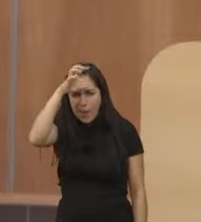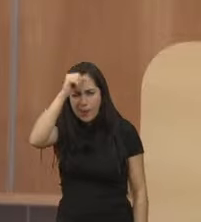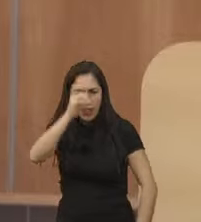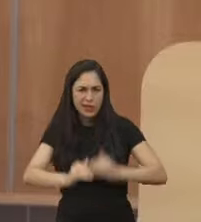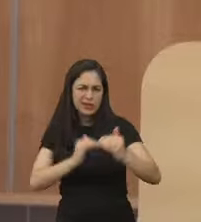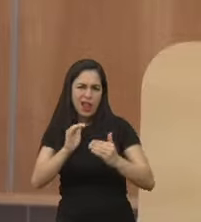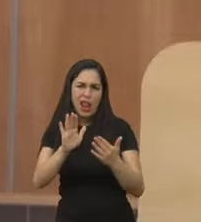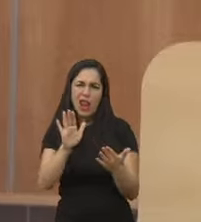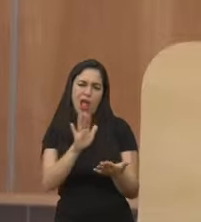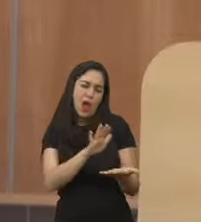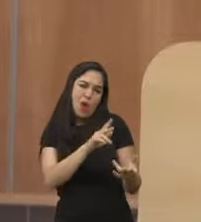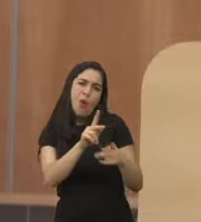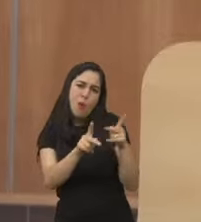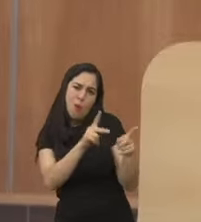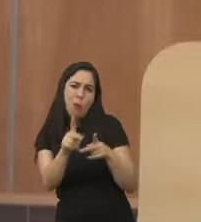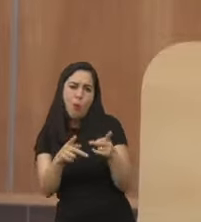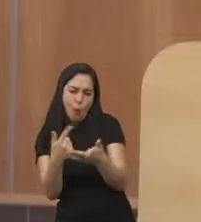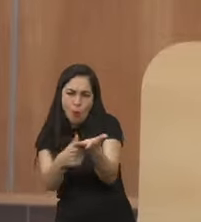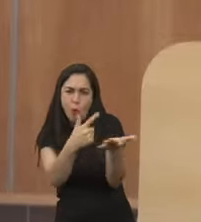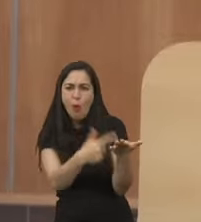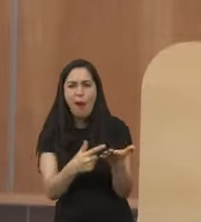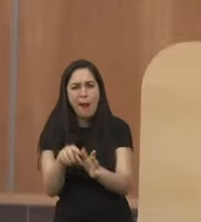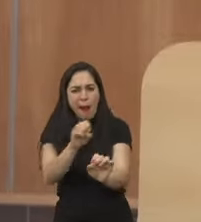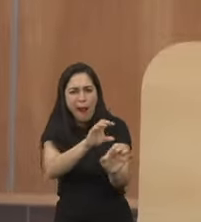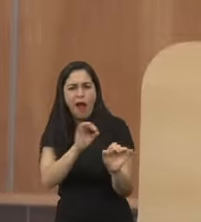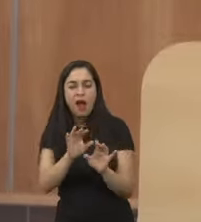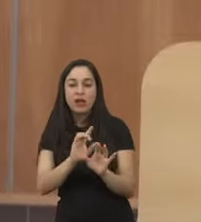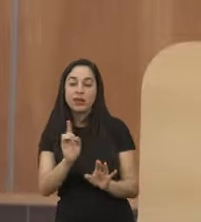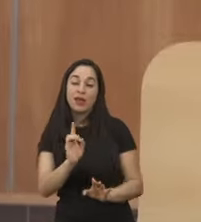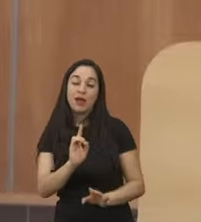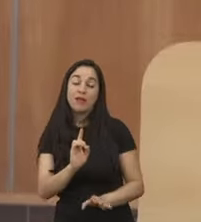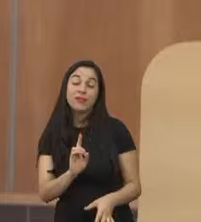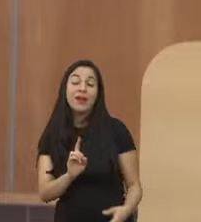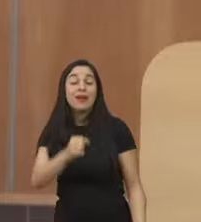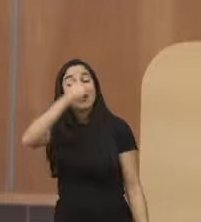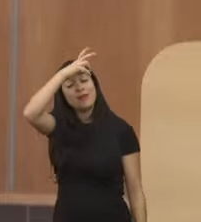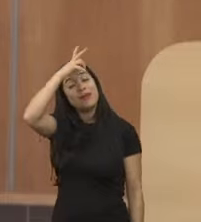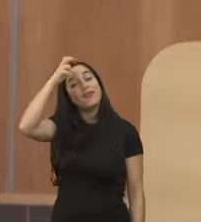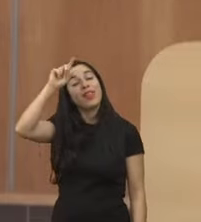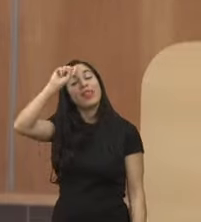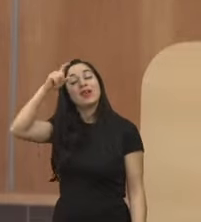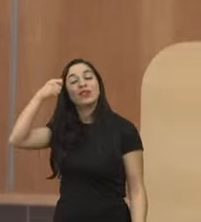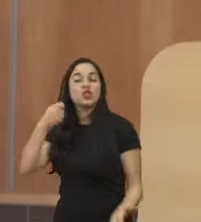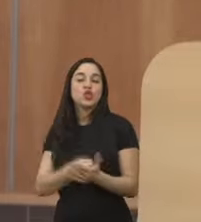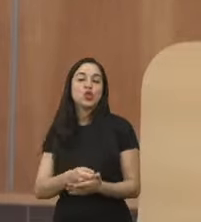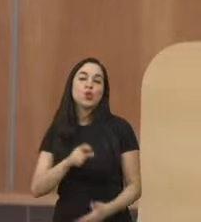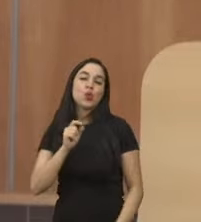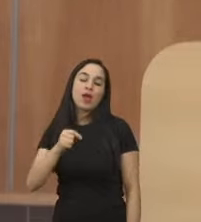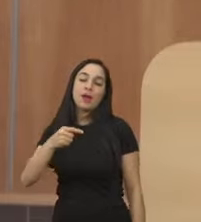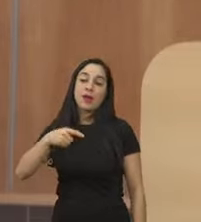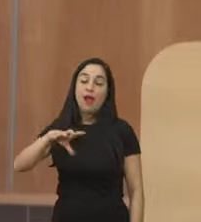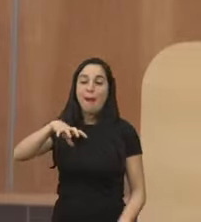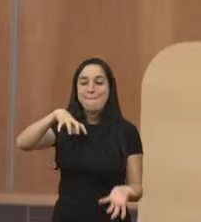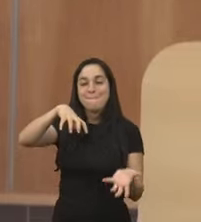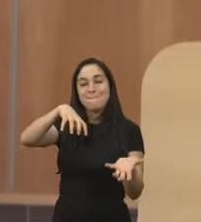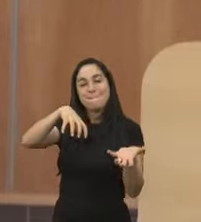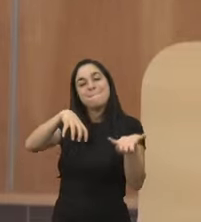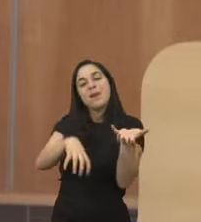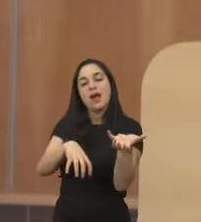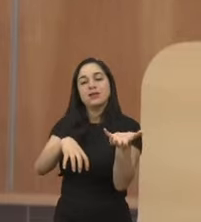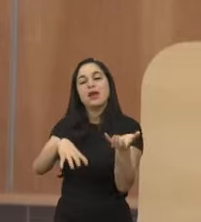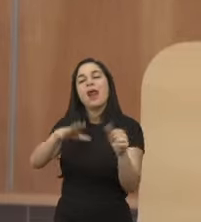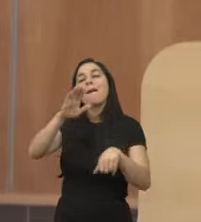com a população, com outros poderes, como é o caso do judiciário, sabe o que o prefeito fez? O prefeito tentou recorrer para Brasília. fez